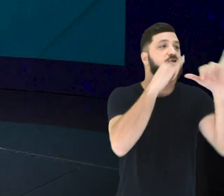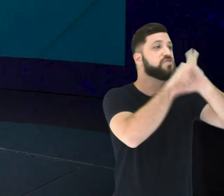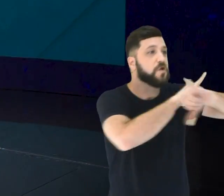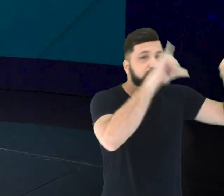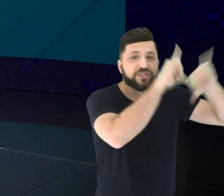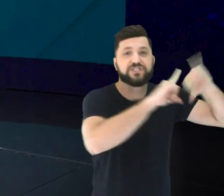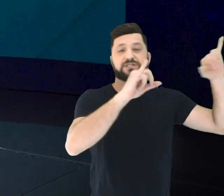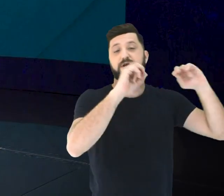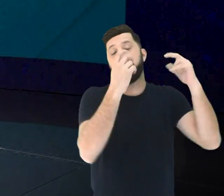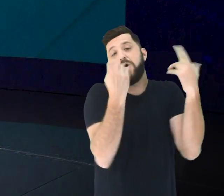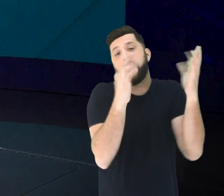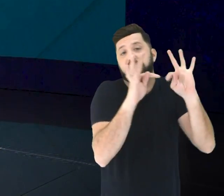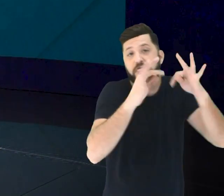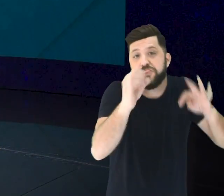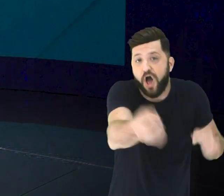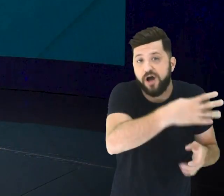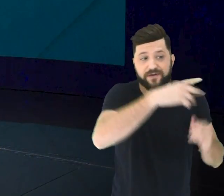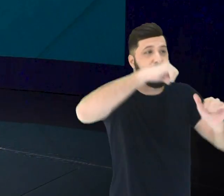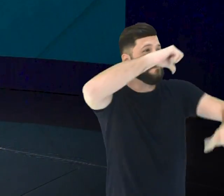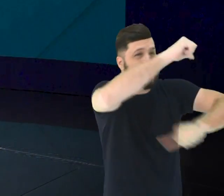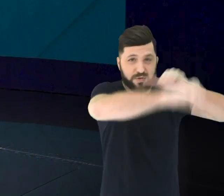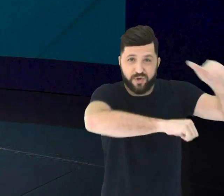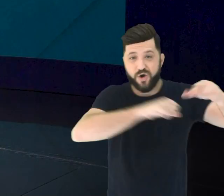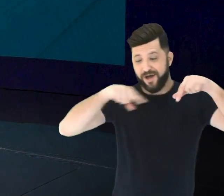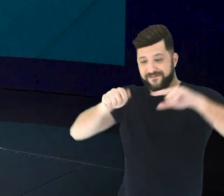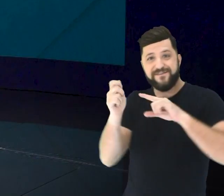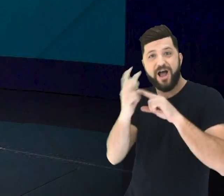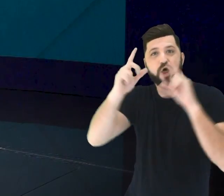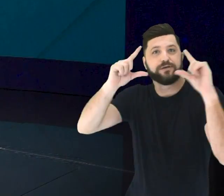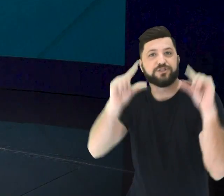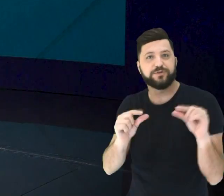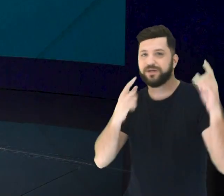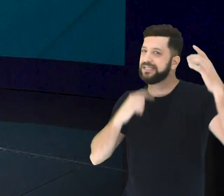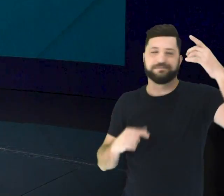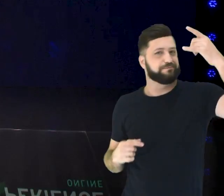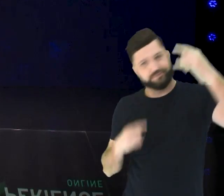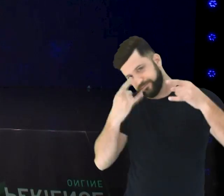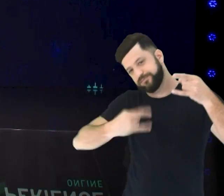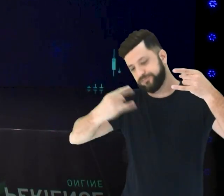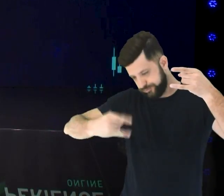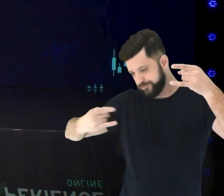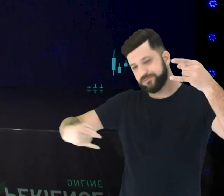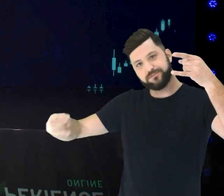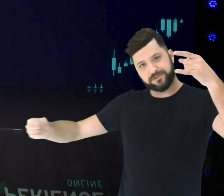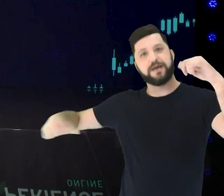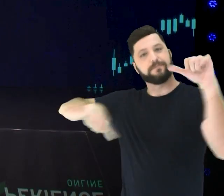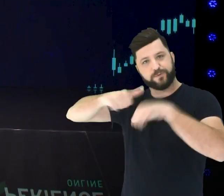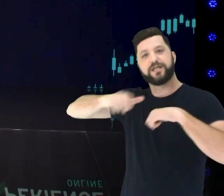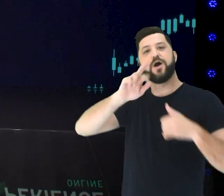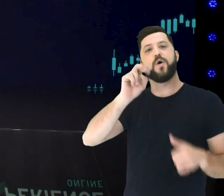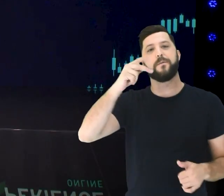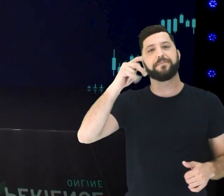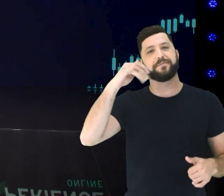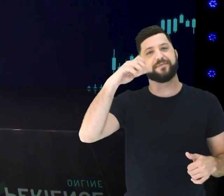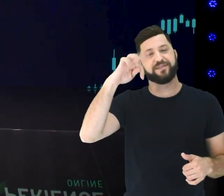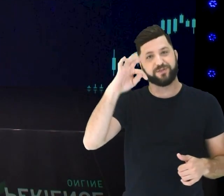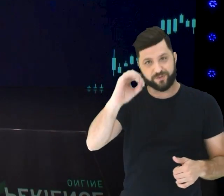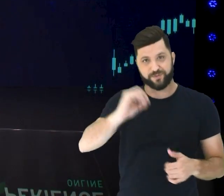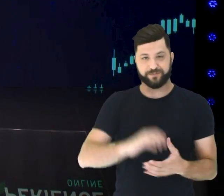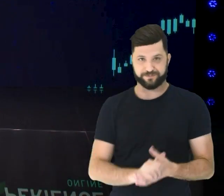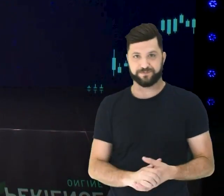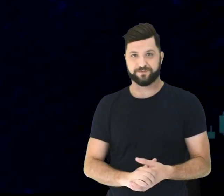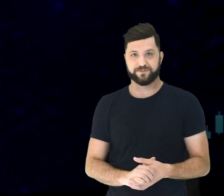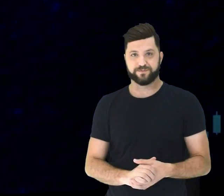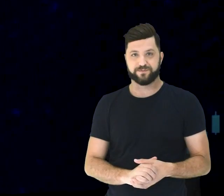Barras de tendência compondo a perna de um mercado de tendência Tá então vamos lá o que que é de